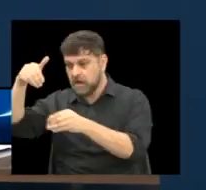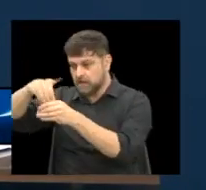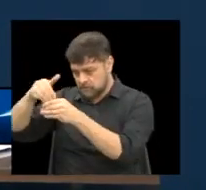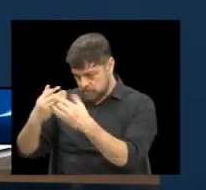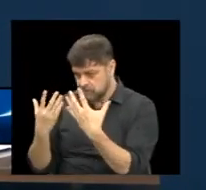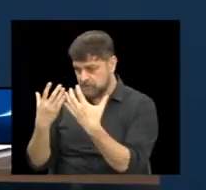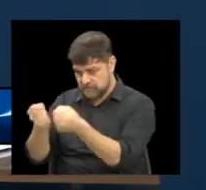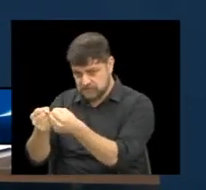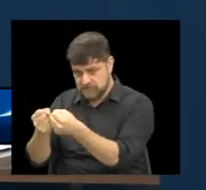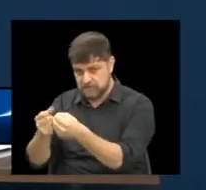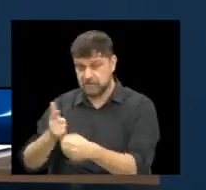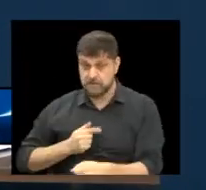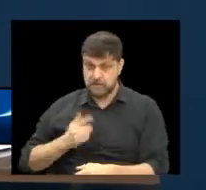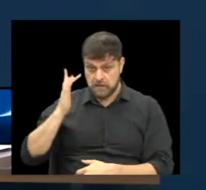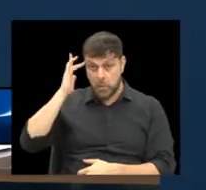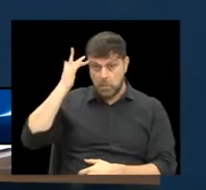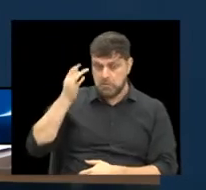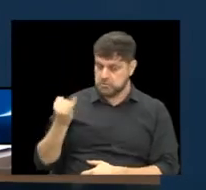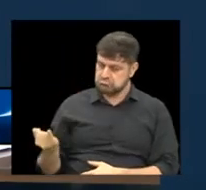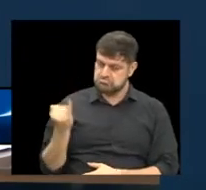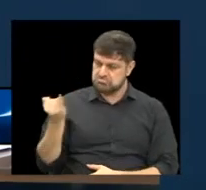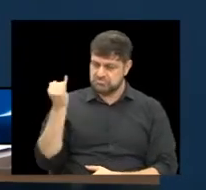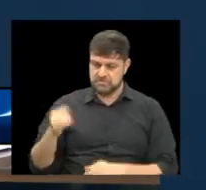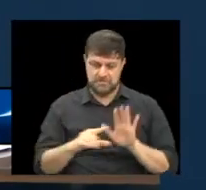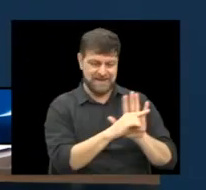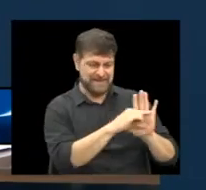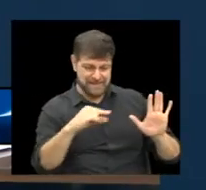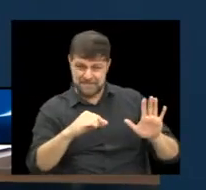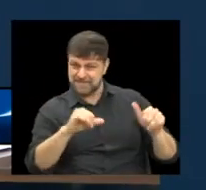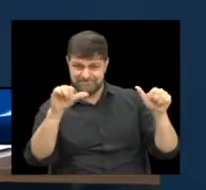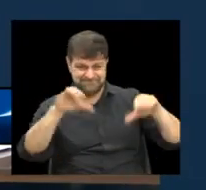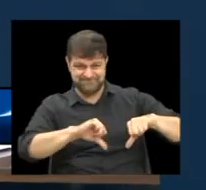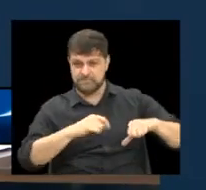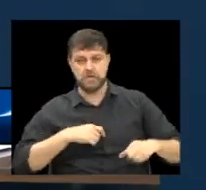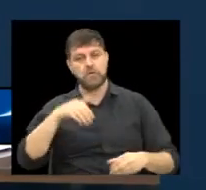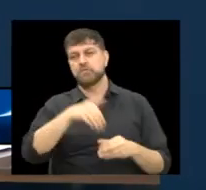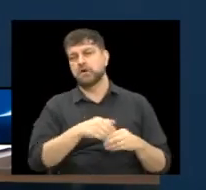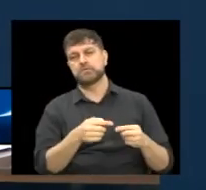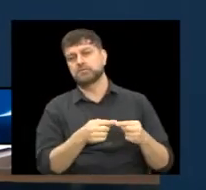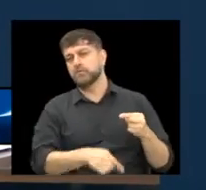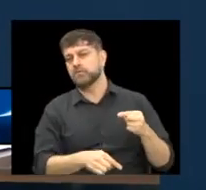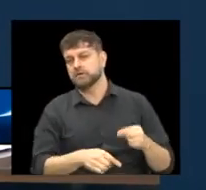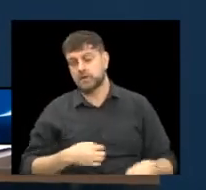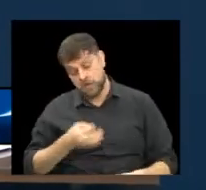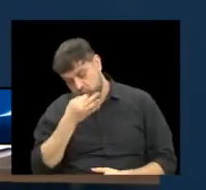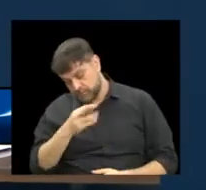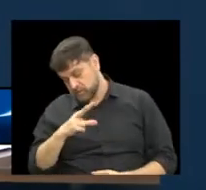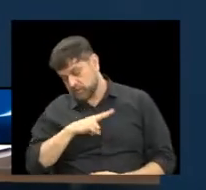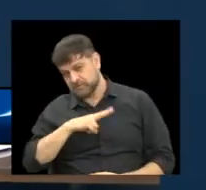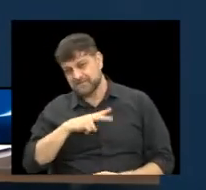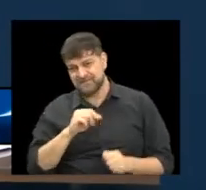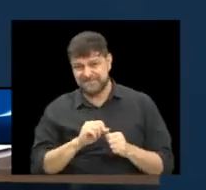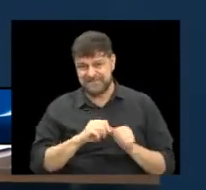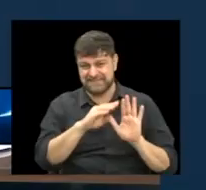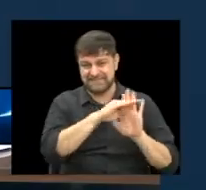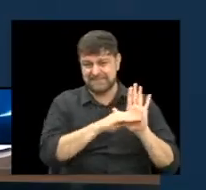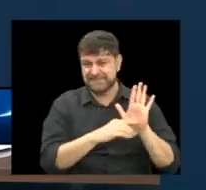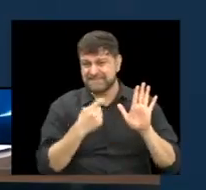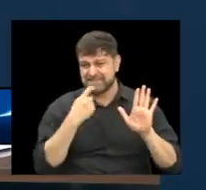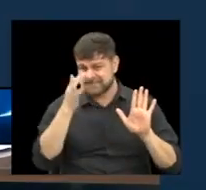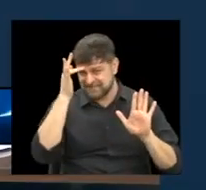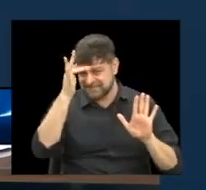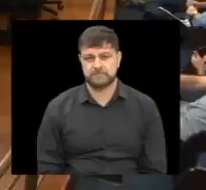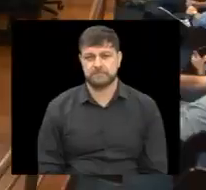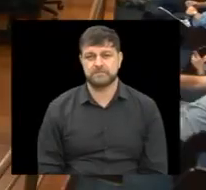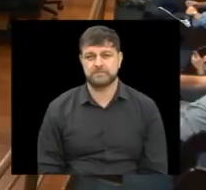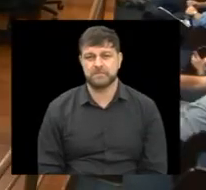às emendas que eu considero importante e votarei contrária a essas emendas que, na minha opinião, tornam esse plano diretor